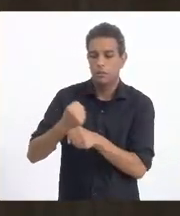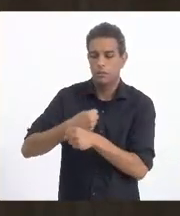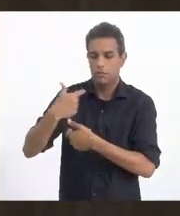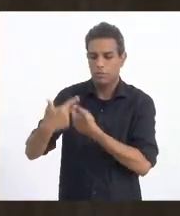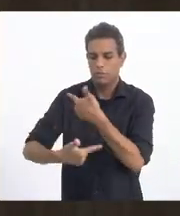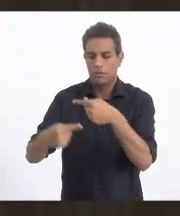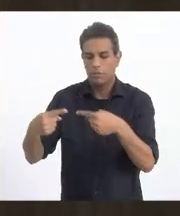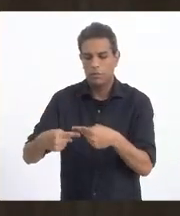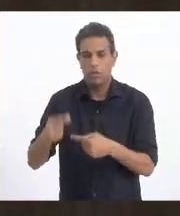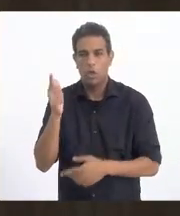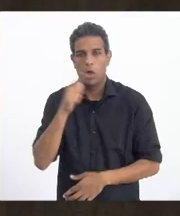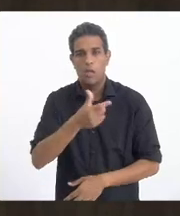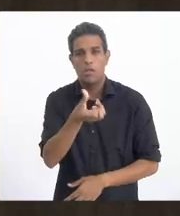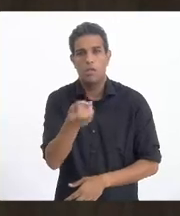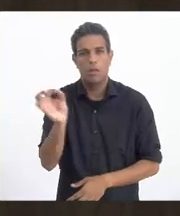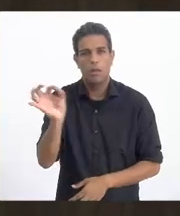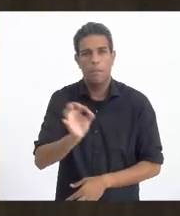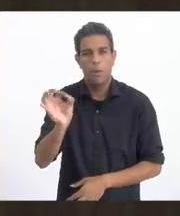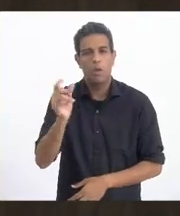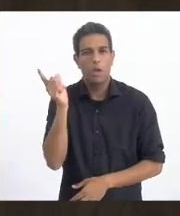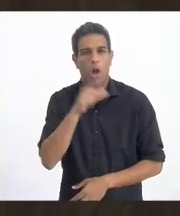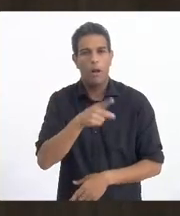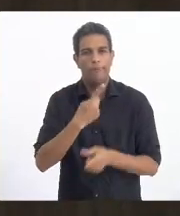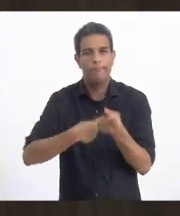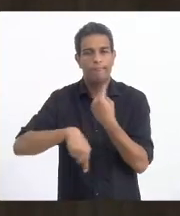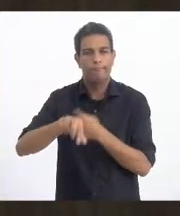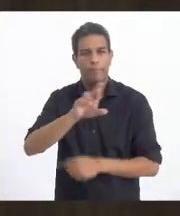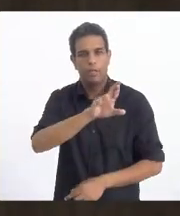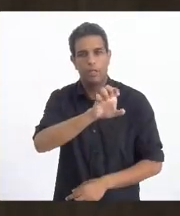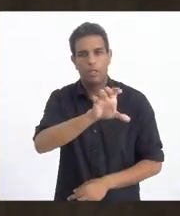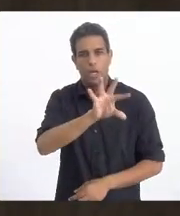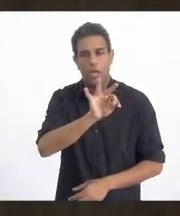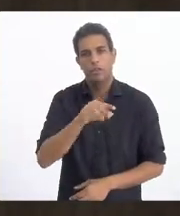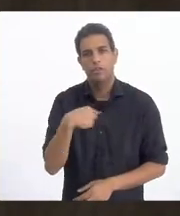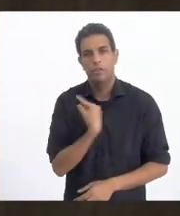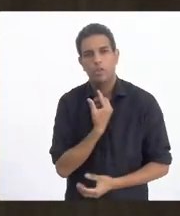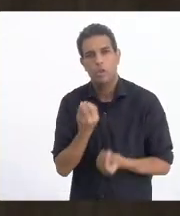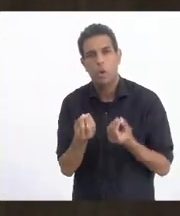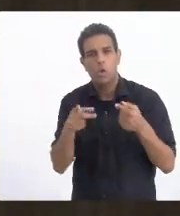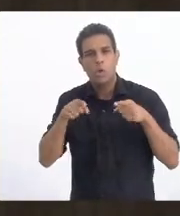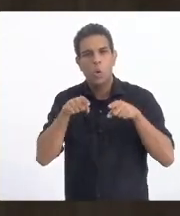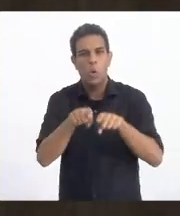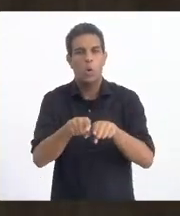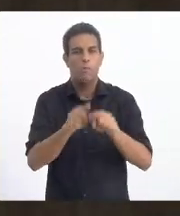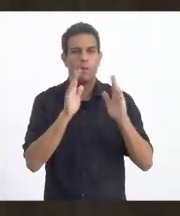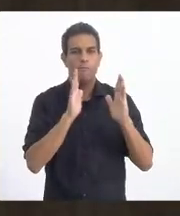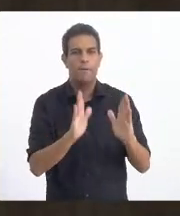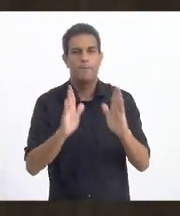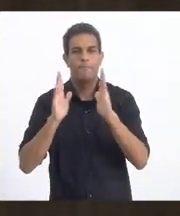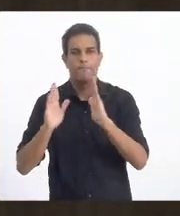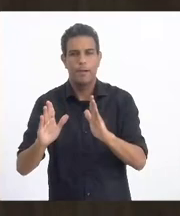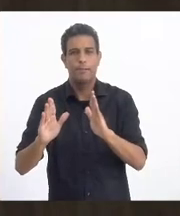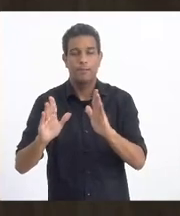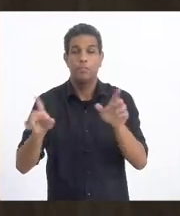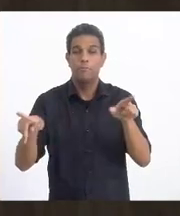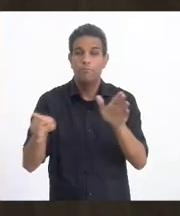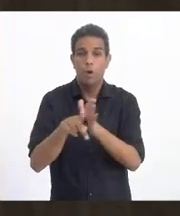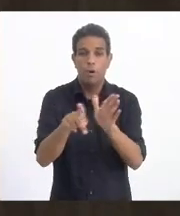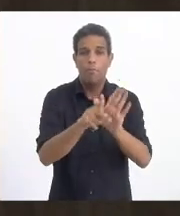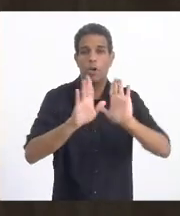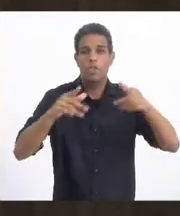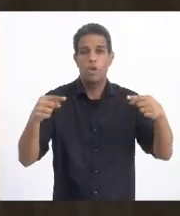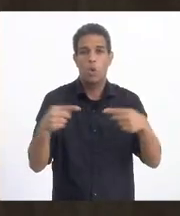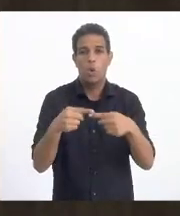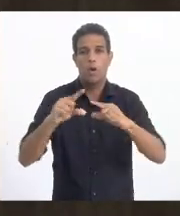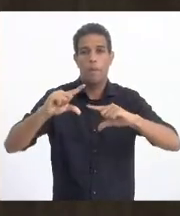ganhar 150% da rete. Então, não, ele tinha que manter ele, os 192 que estavam na ativa, e